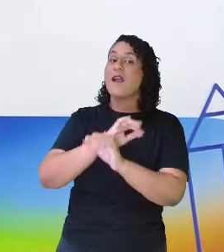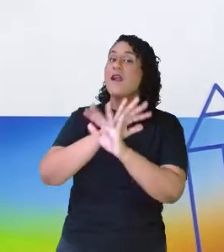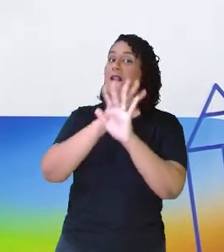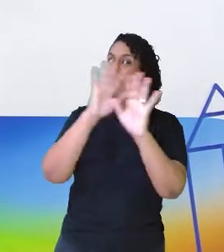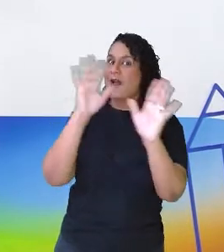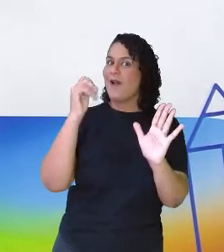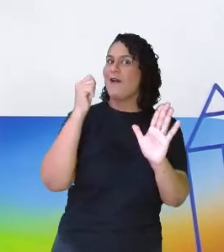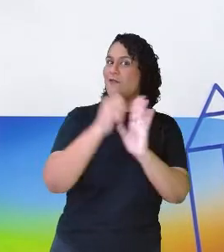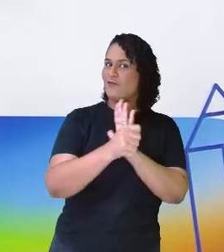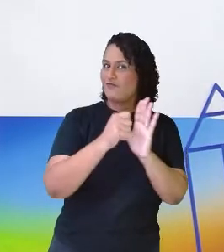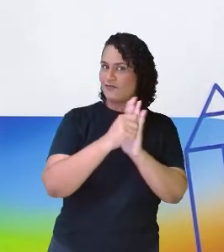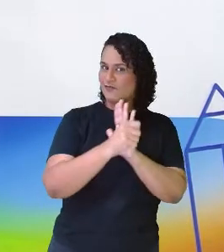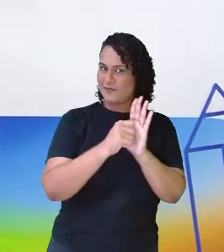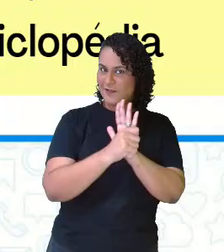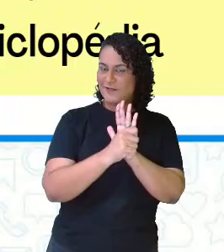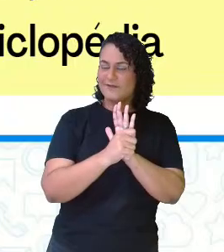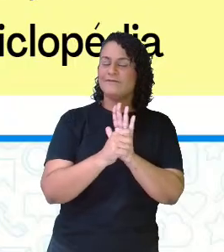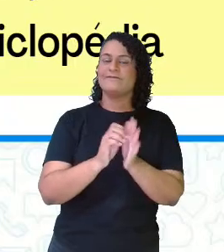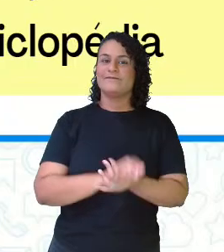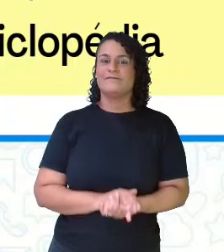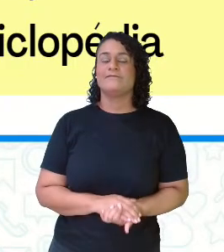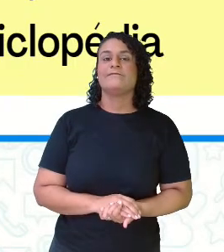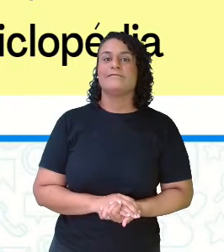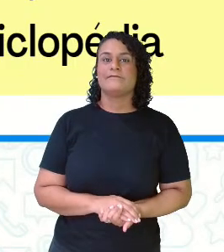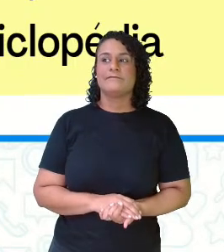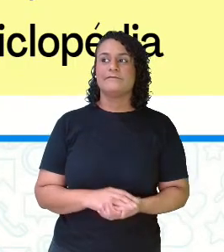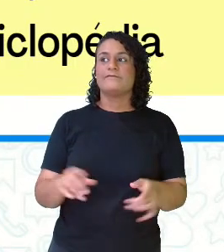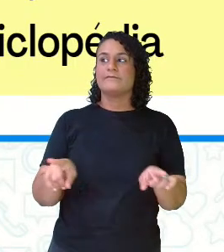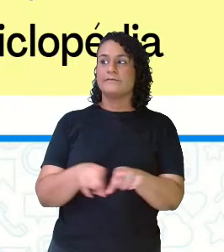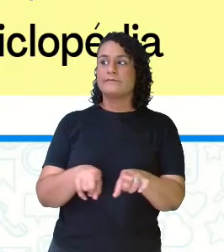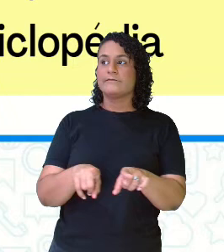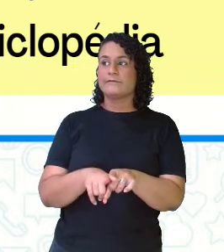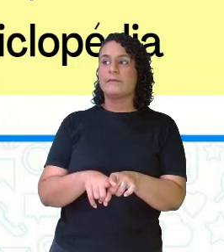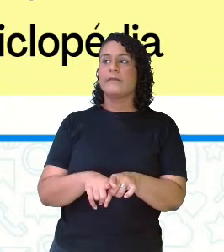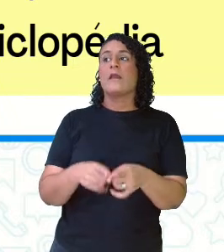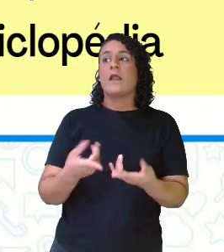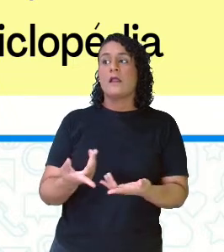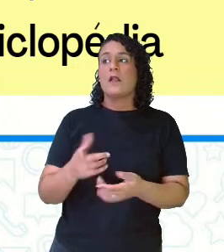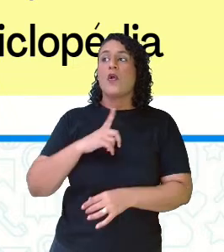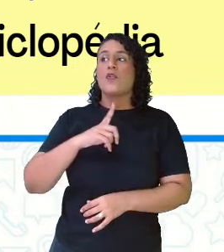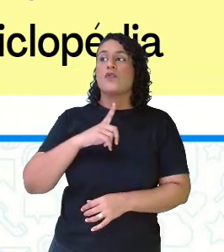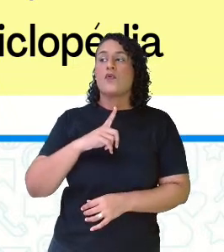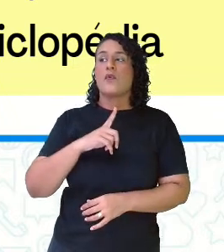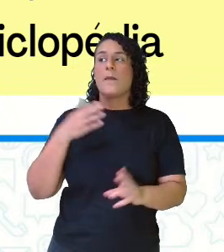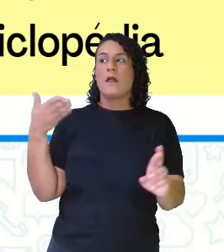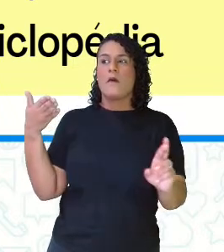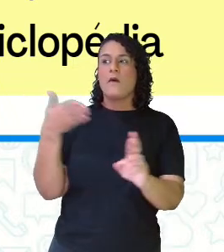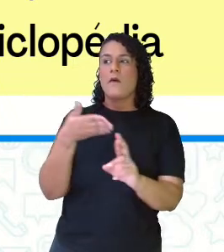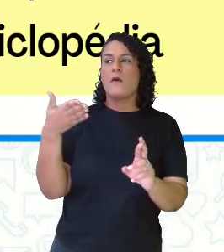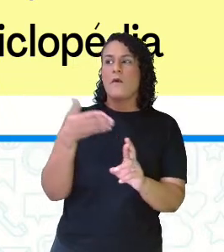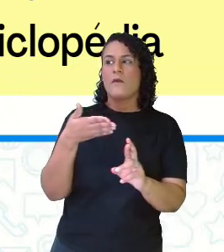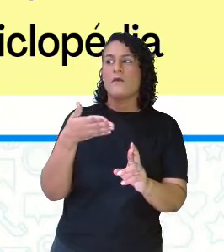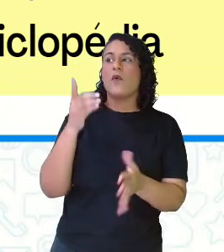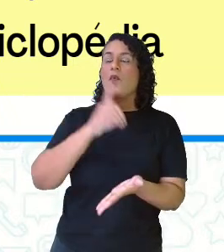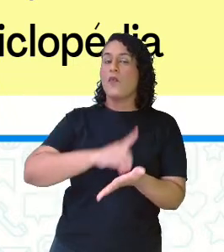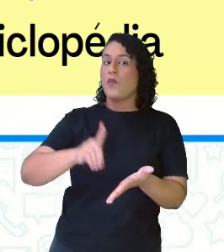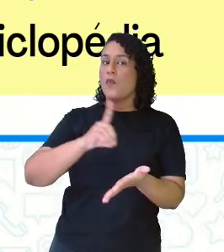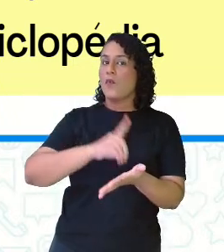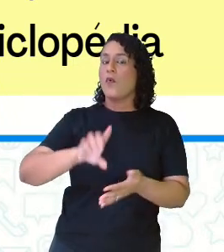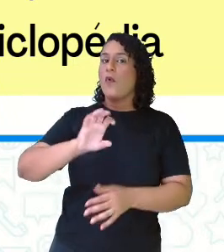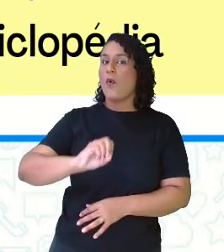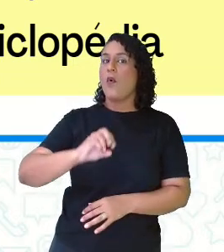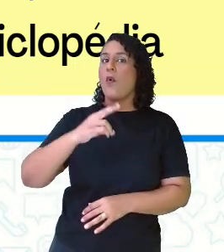ali. E tem mais, ó. Determinados pela obra de referência, mais comumente um dicionário ou